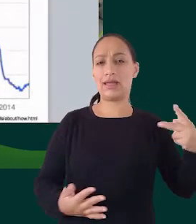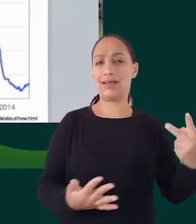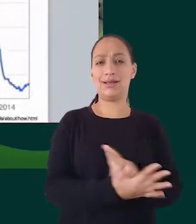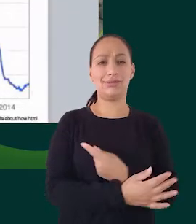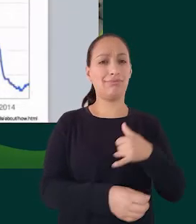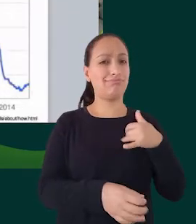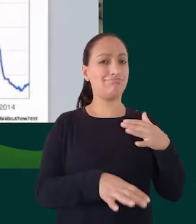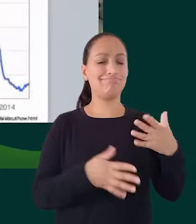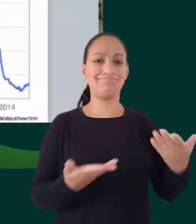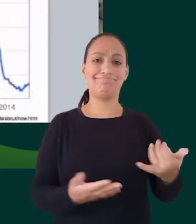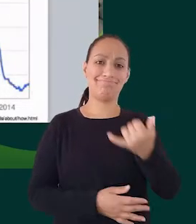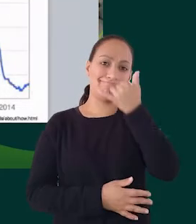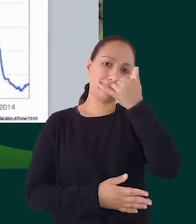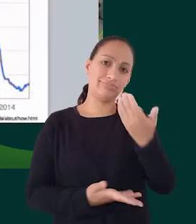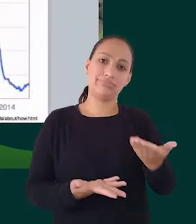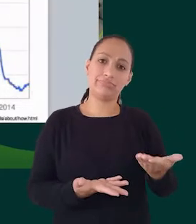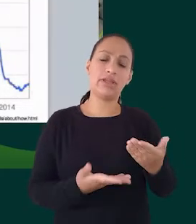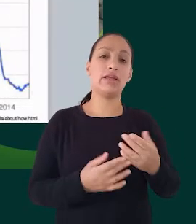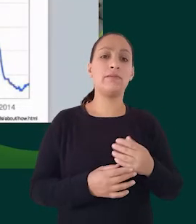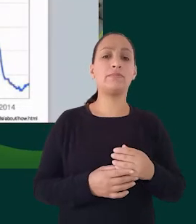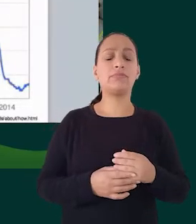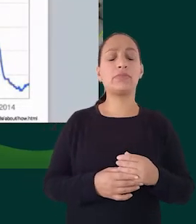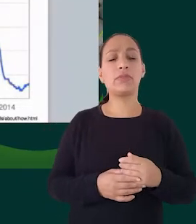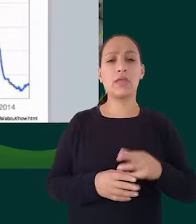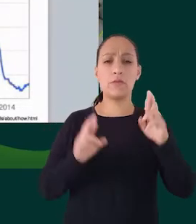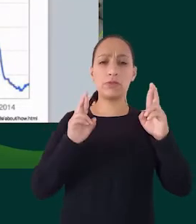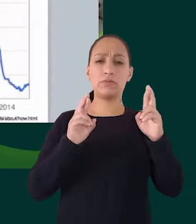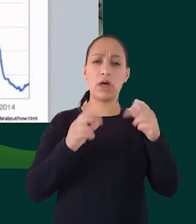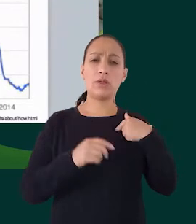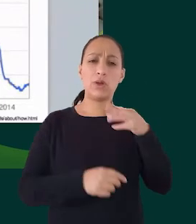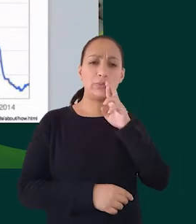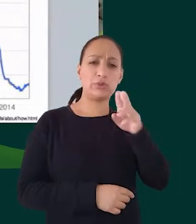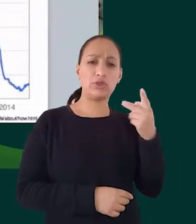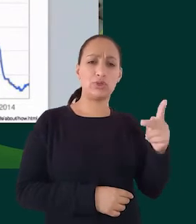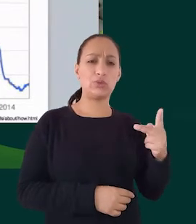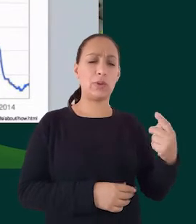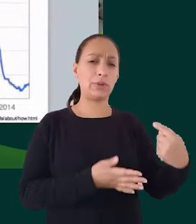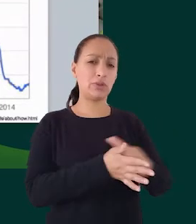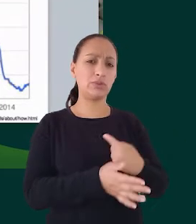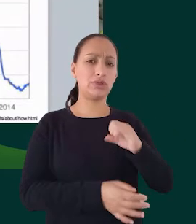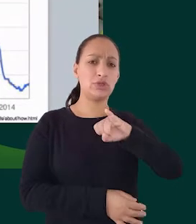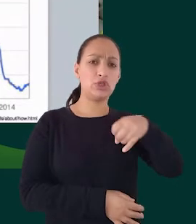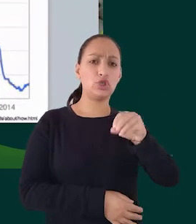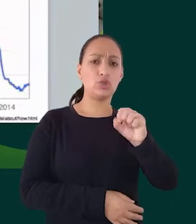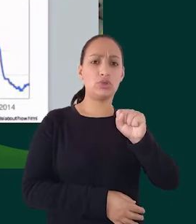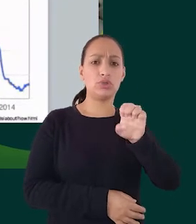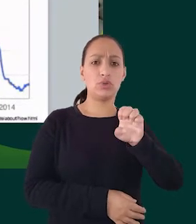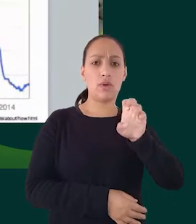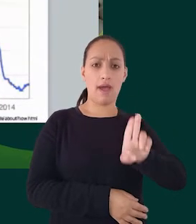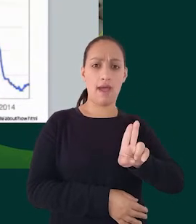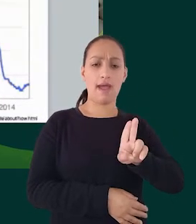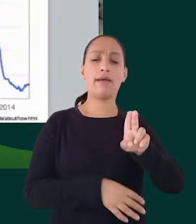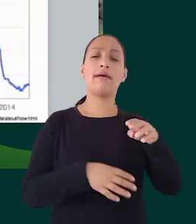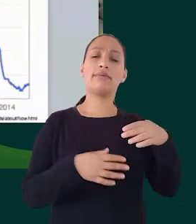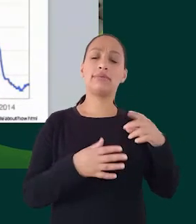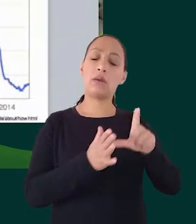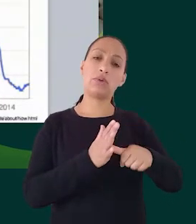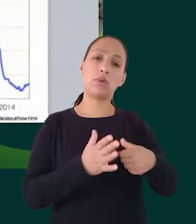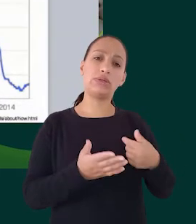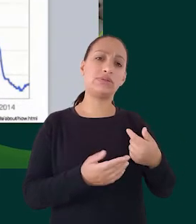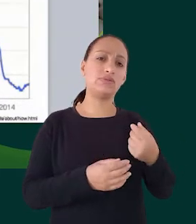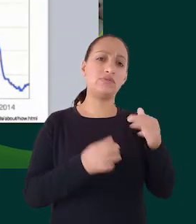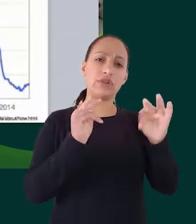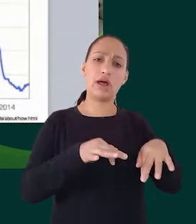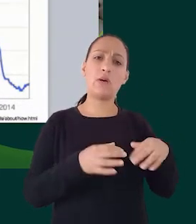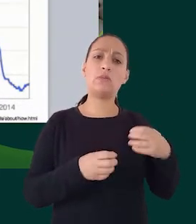certo? Espero que tenha te esclarecido aí, Josué. Qualquer coisa ali no final, a gente volta a conversar sobre este